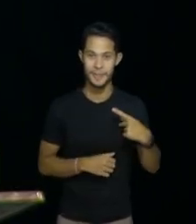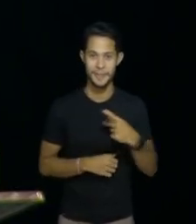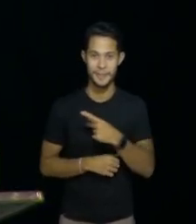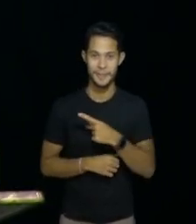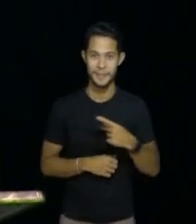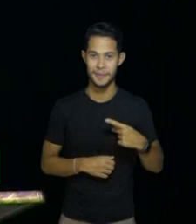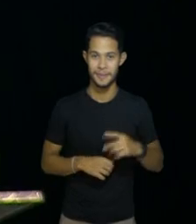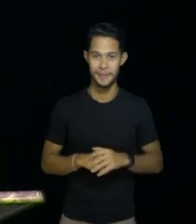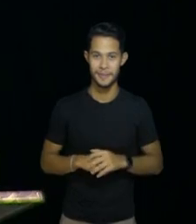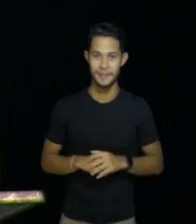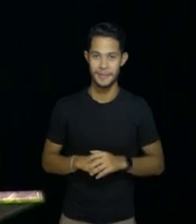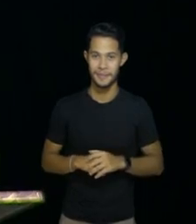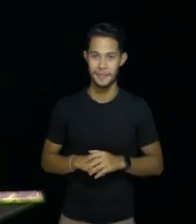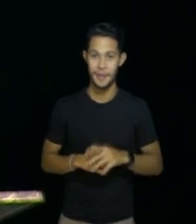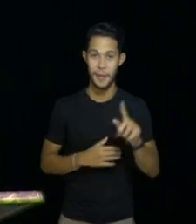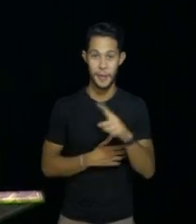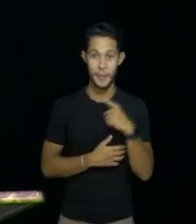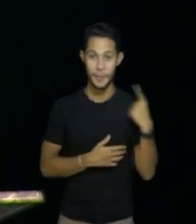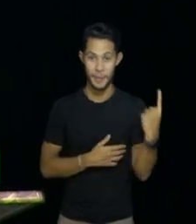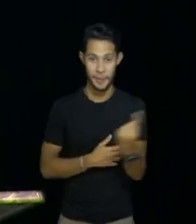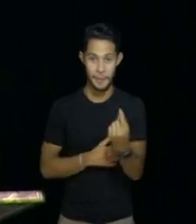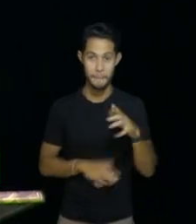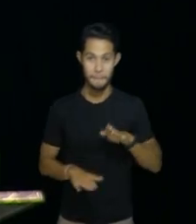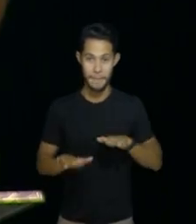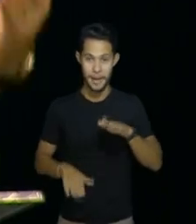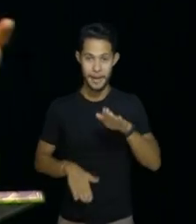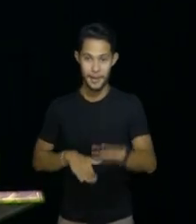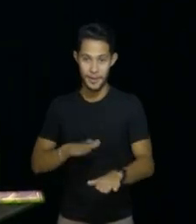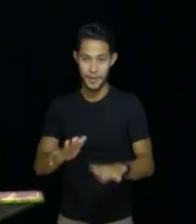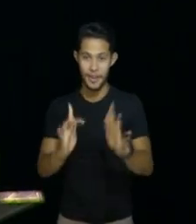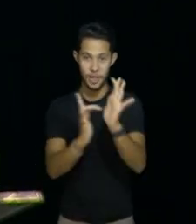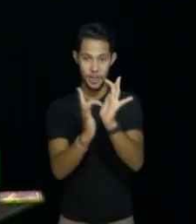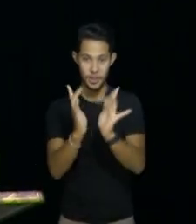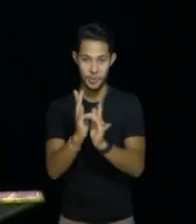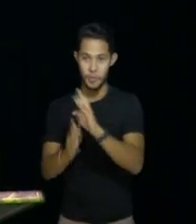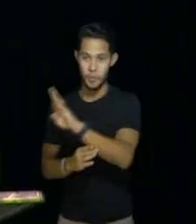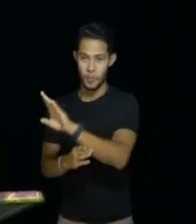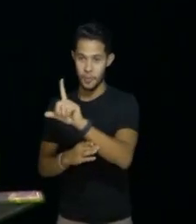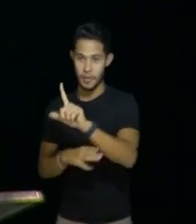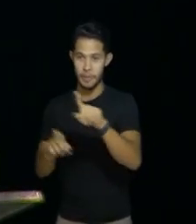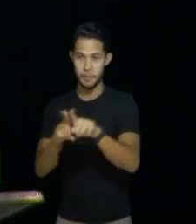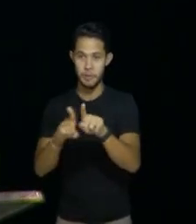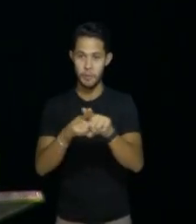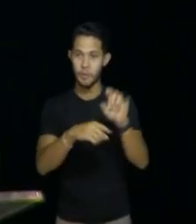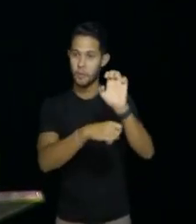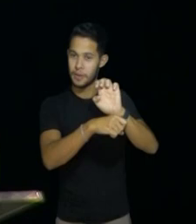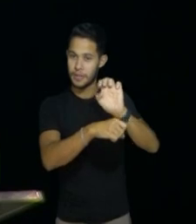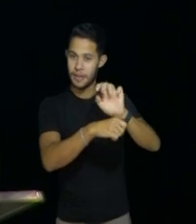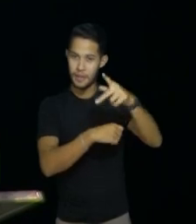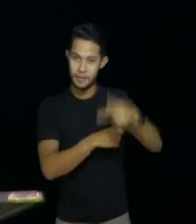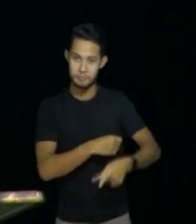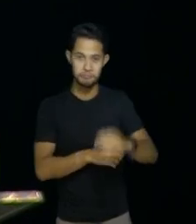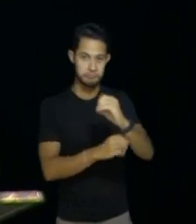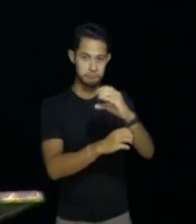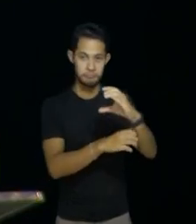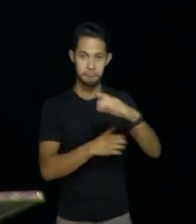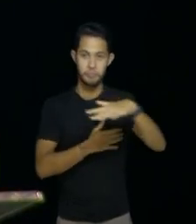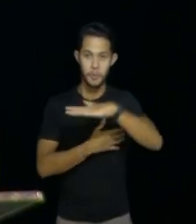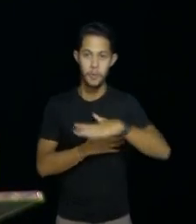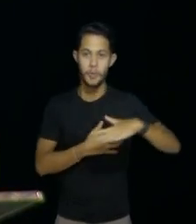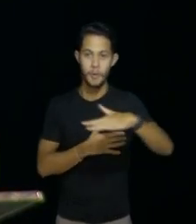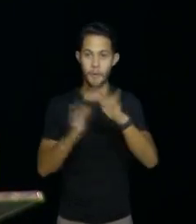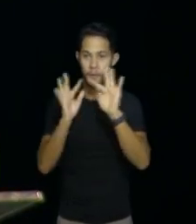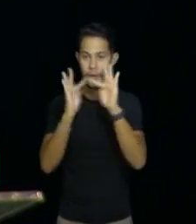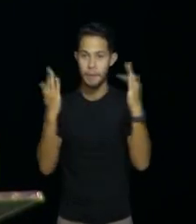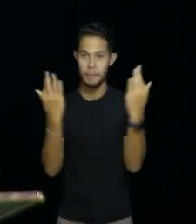se empolga. Nós teremos a Marcha para Jesus em Blumenau e todo o estado de Santa Catarina. Todas as famílias cristãs são nossos